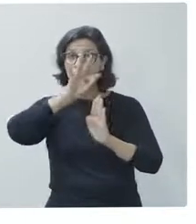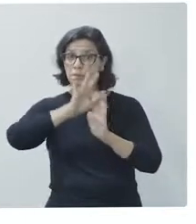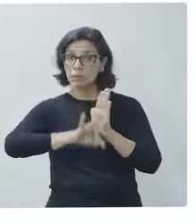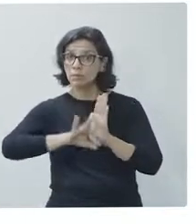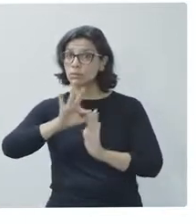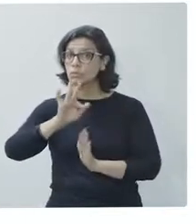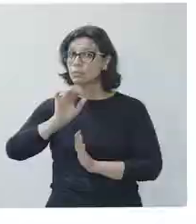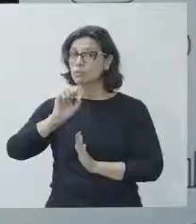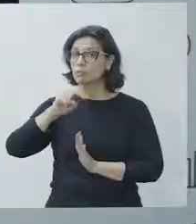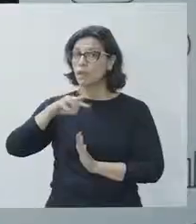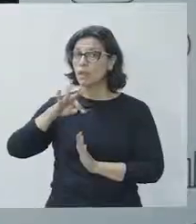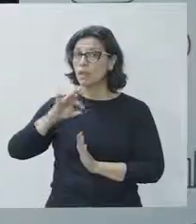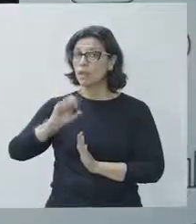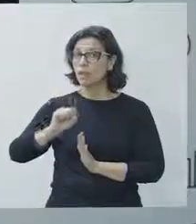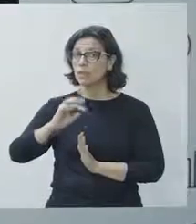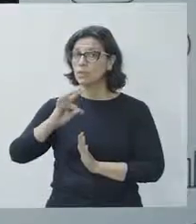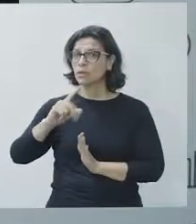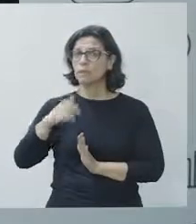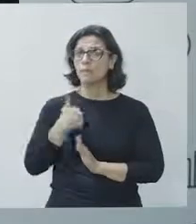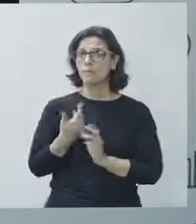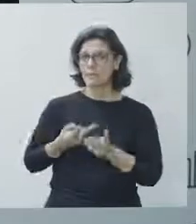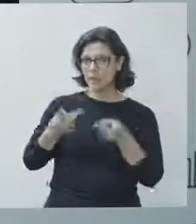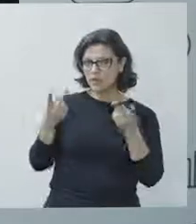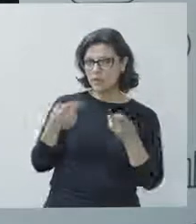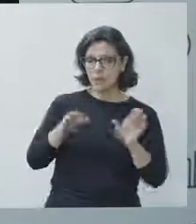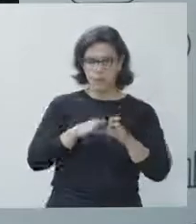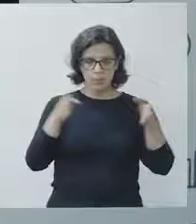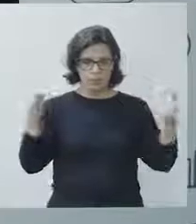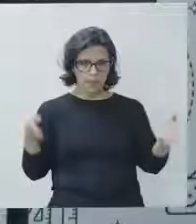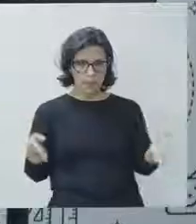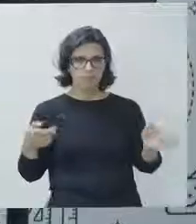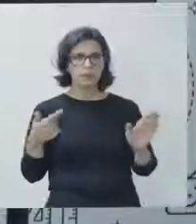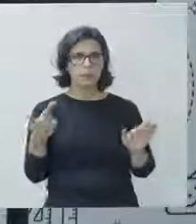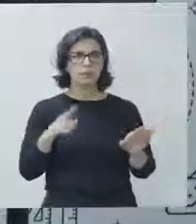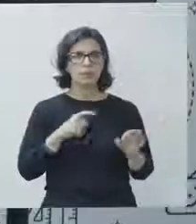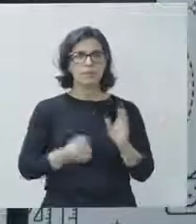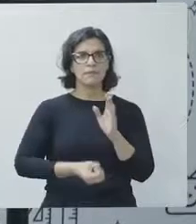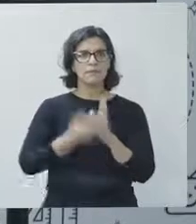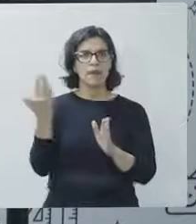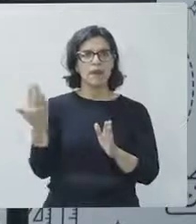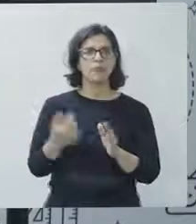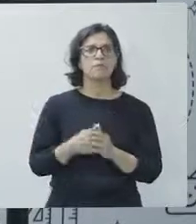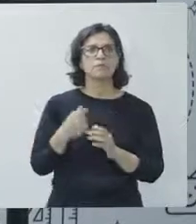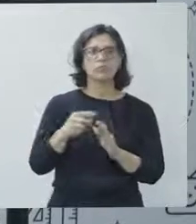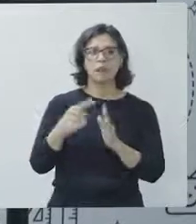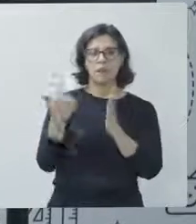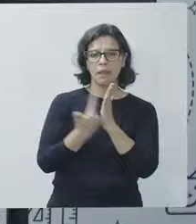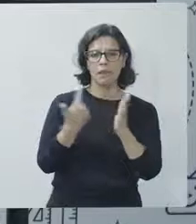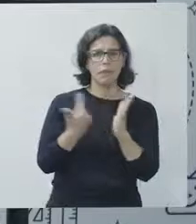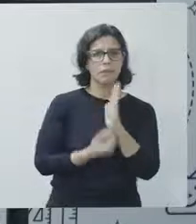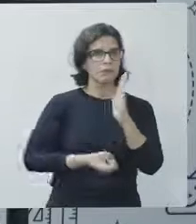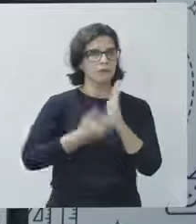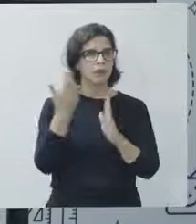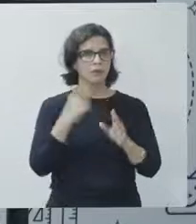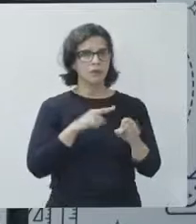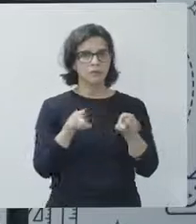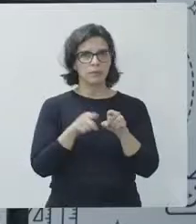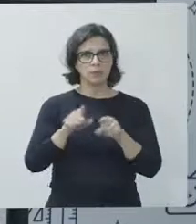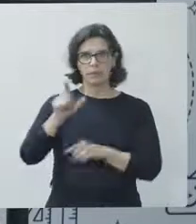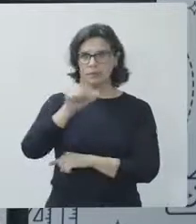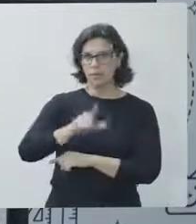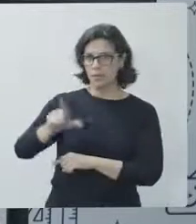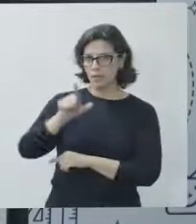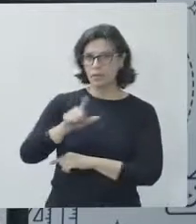literatura fantástica? Se vocês perceberam, aqui na mesa tem várias, né, vários exemplos aí dessa